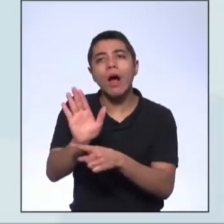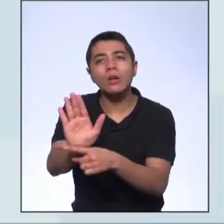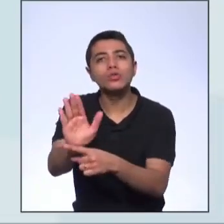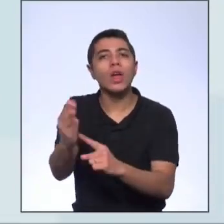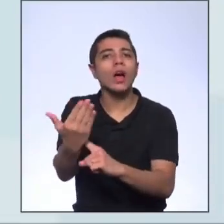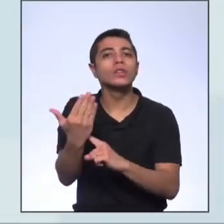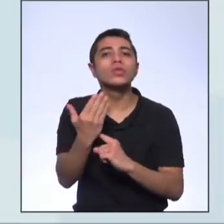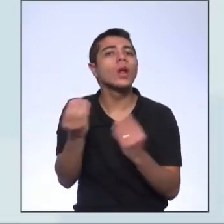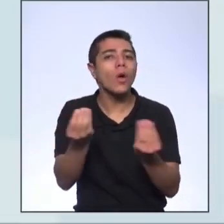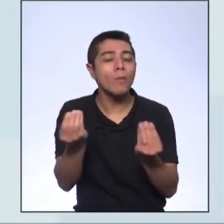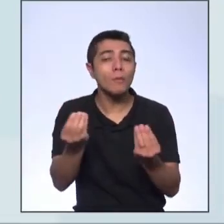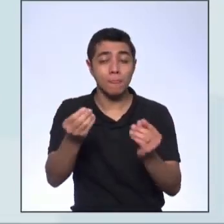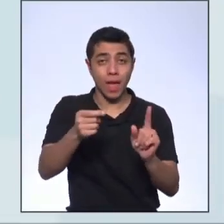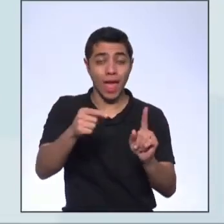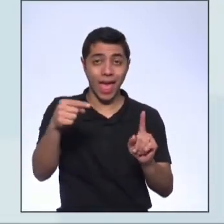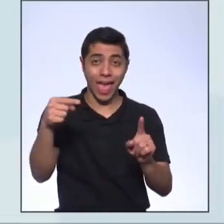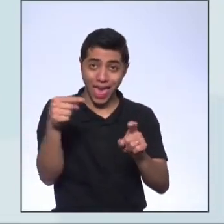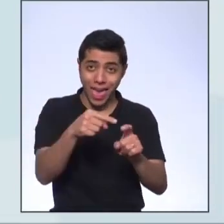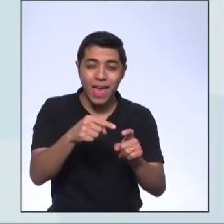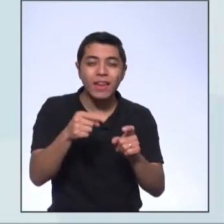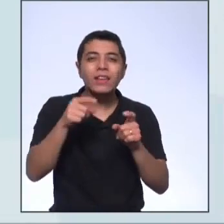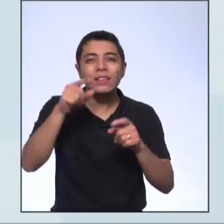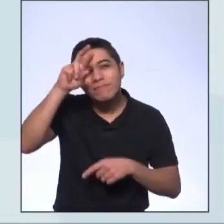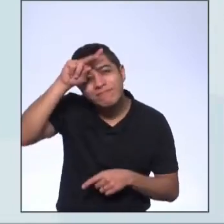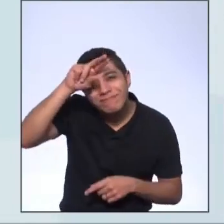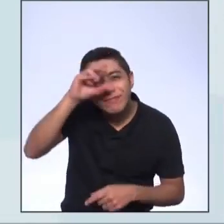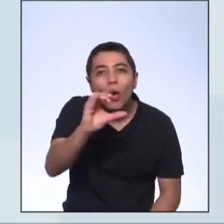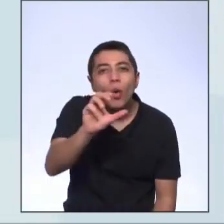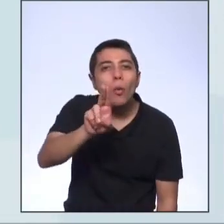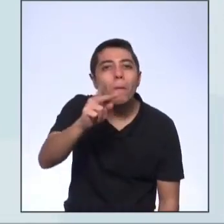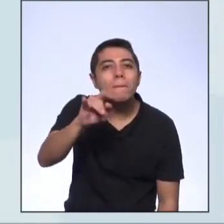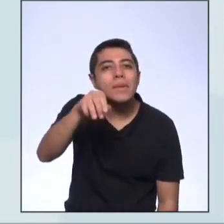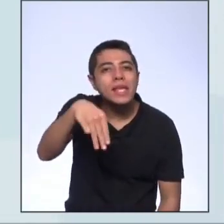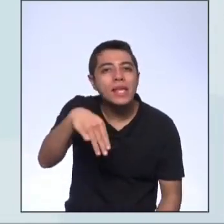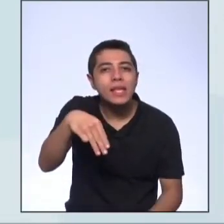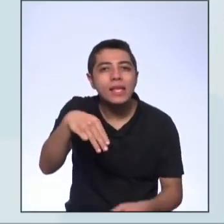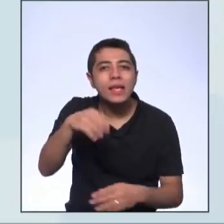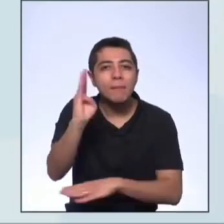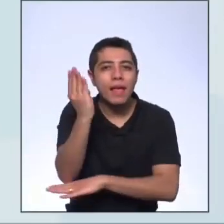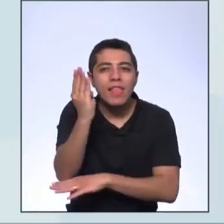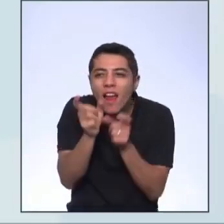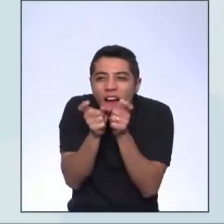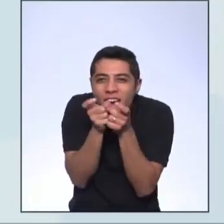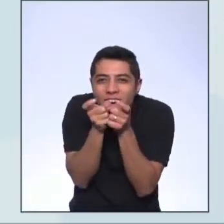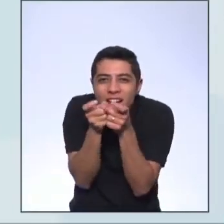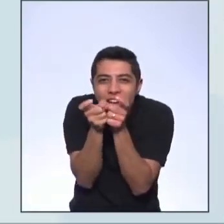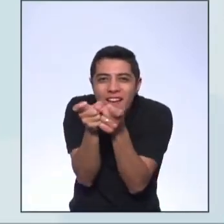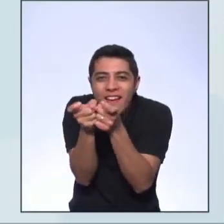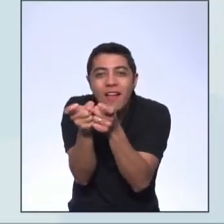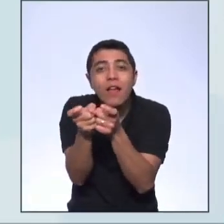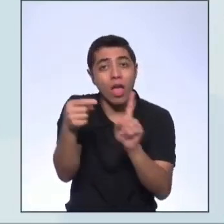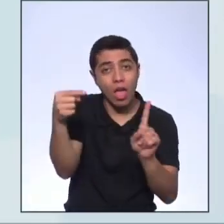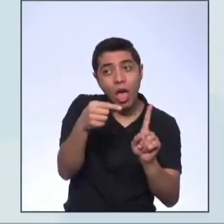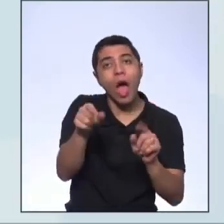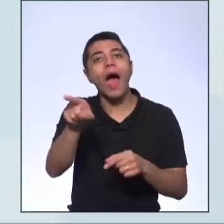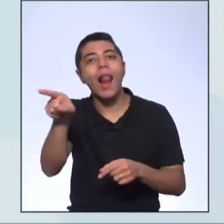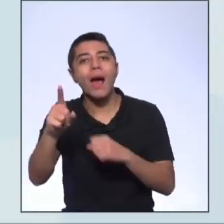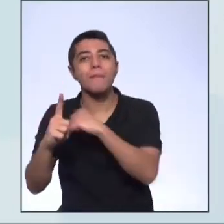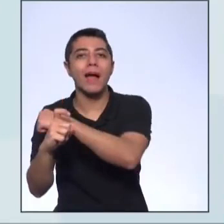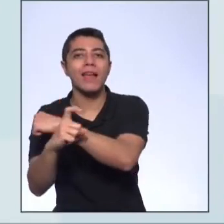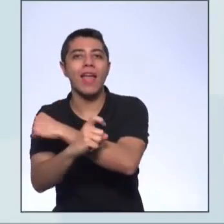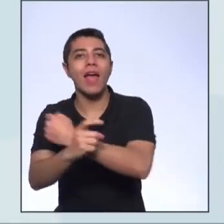cupim faz o mesmo esquema lá que a gente viu na bactéria nos ruminantes, tá? Então, ele vai fazer a digestão aí da celulose,